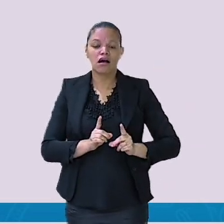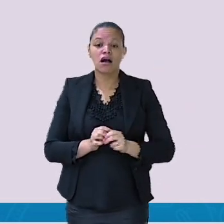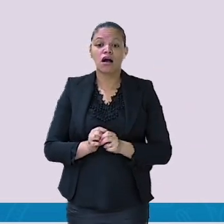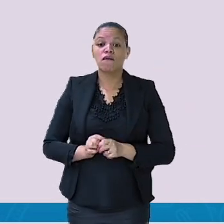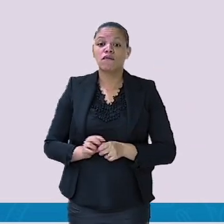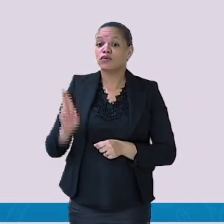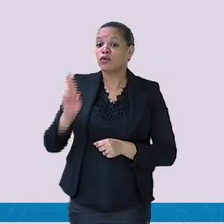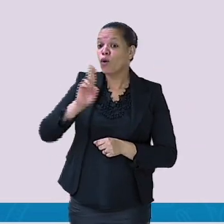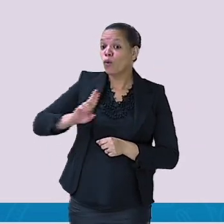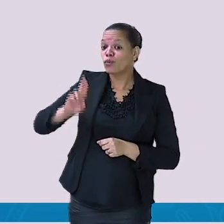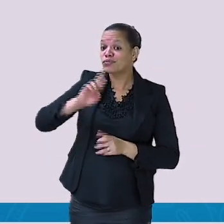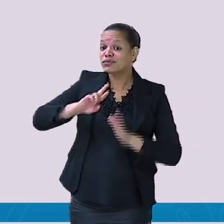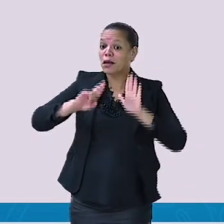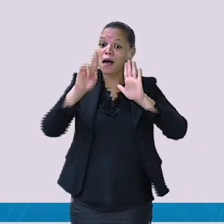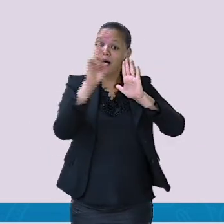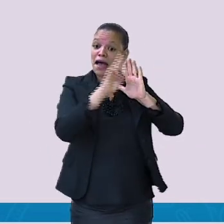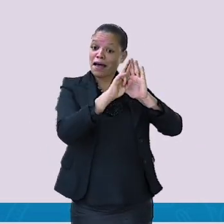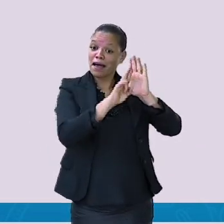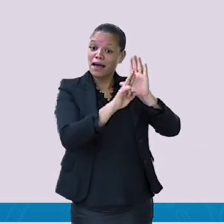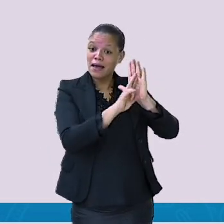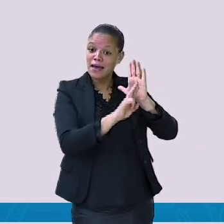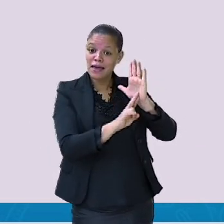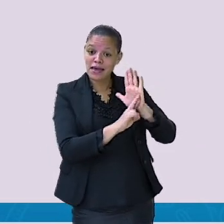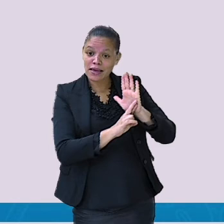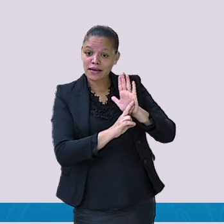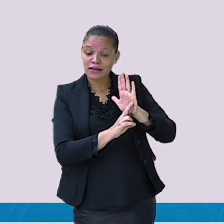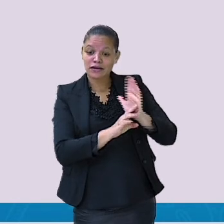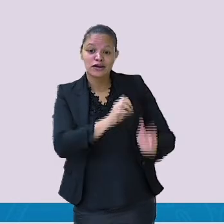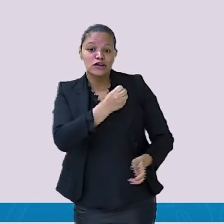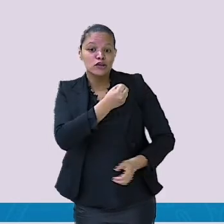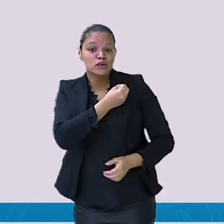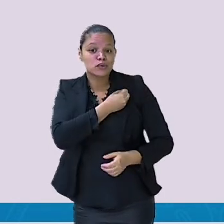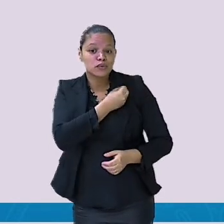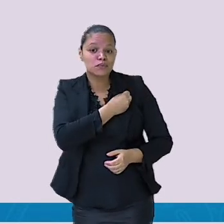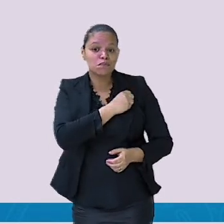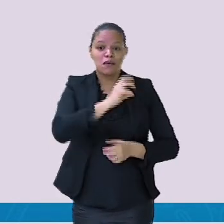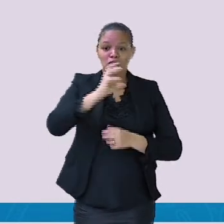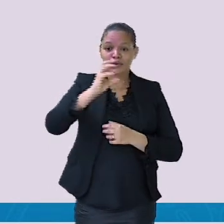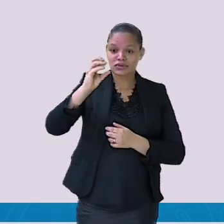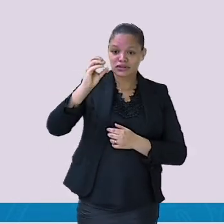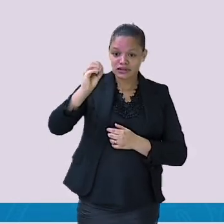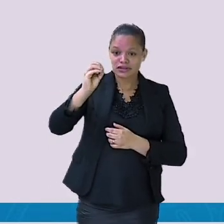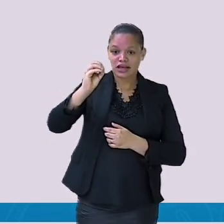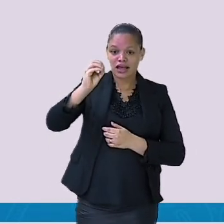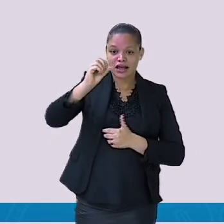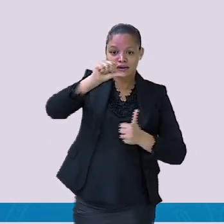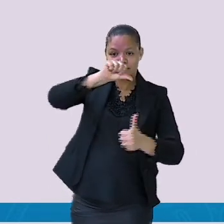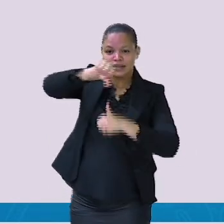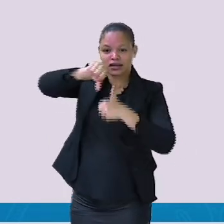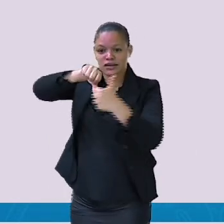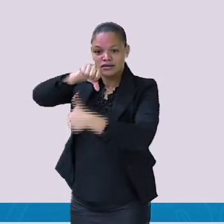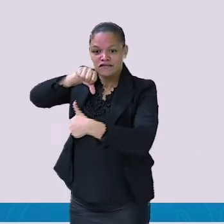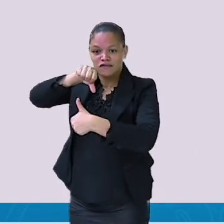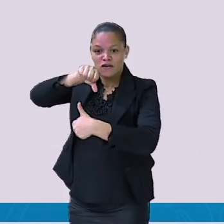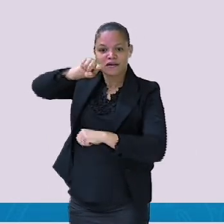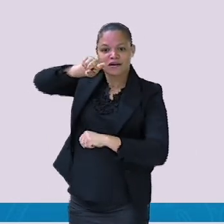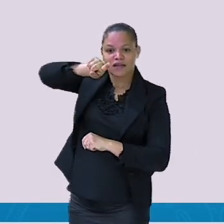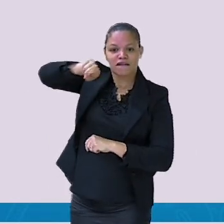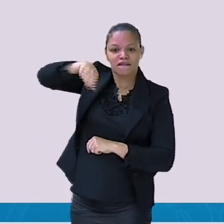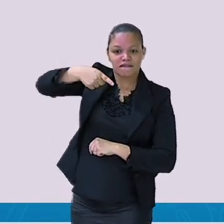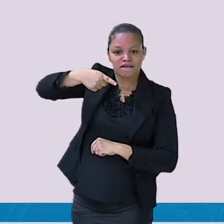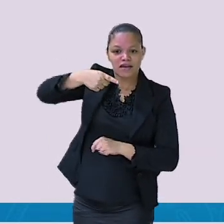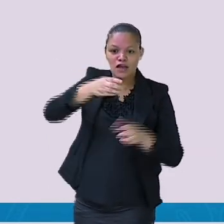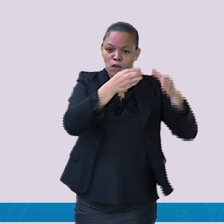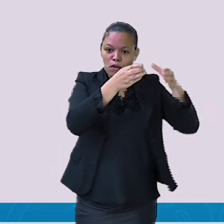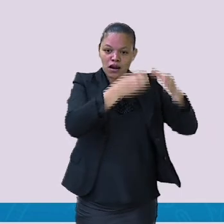nós vamos usar aquela regrinha que eu ensinei para vocês, apenas mudando a vírgula de lugar, ok? Então, eu